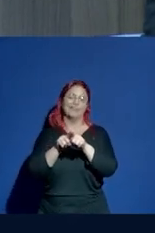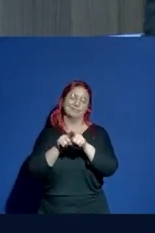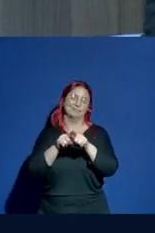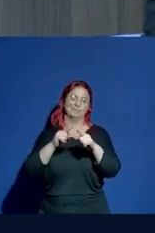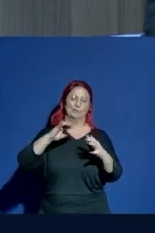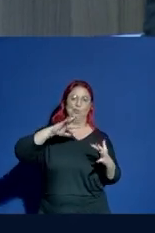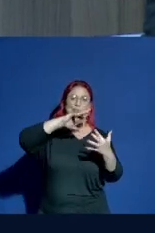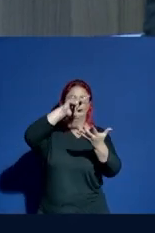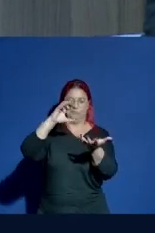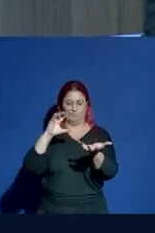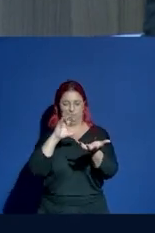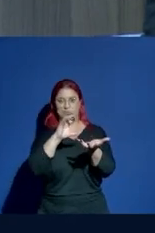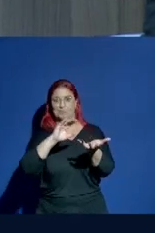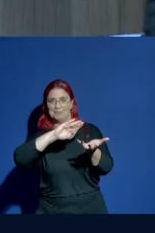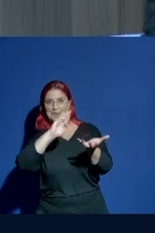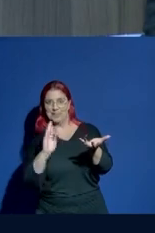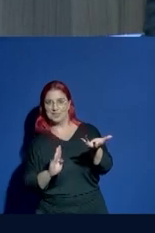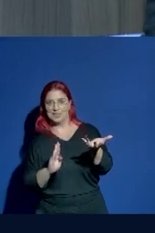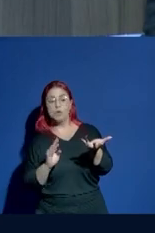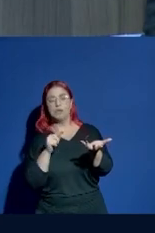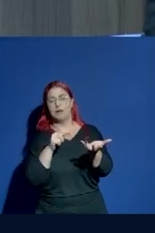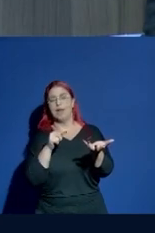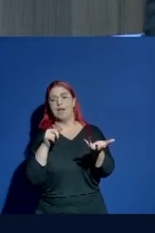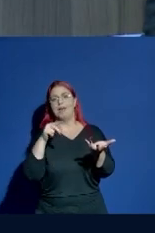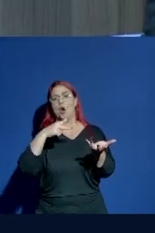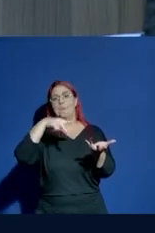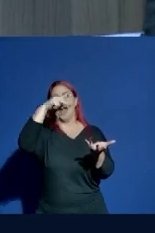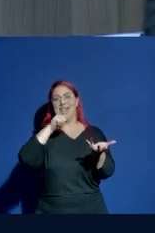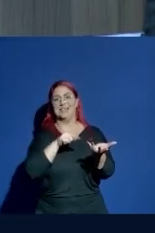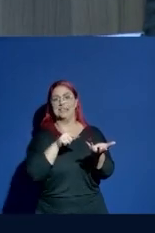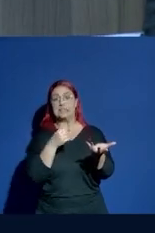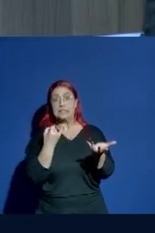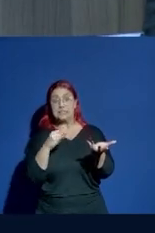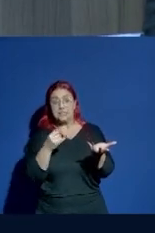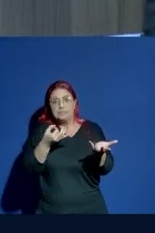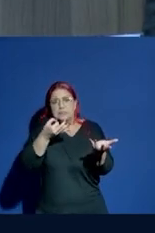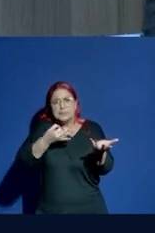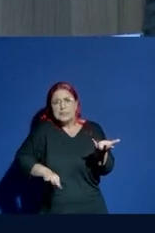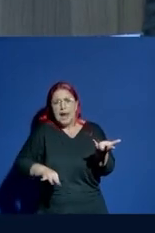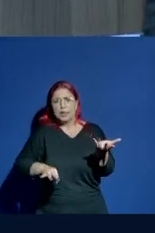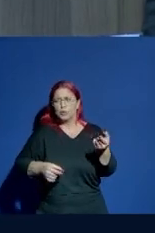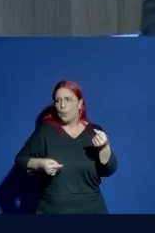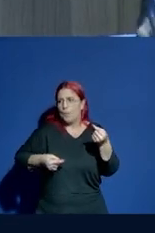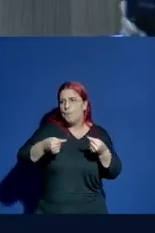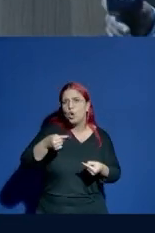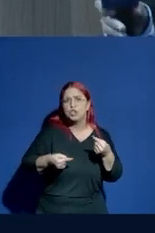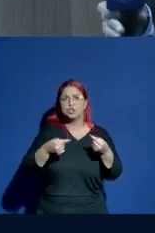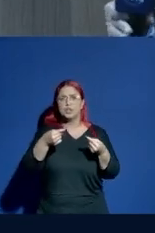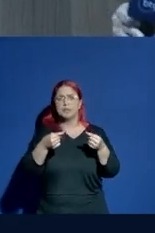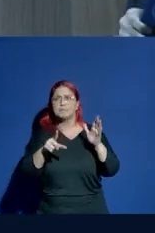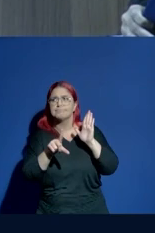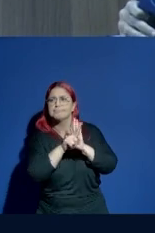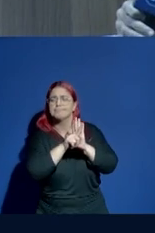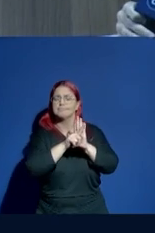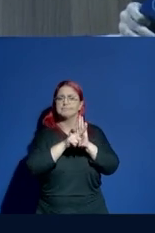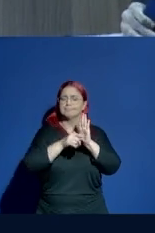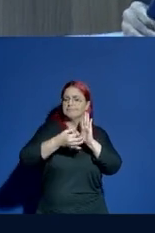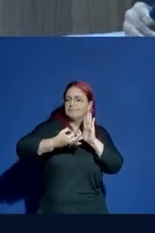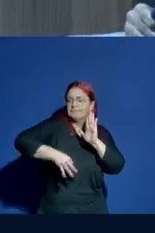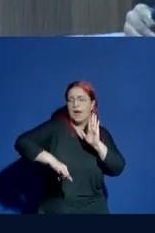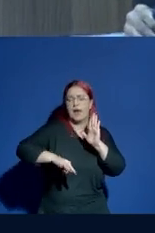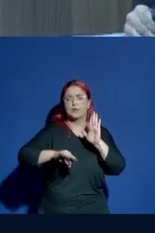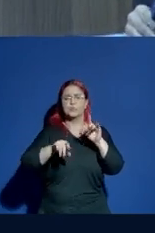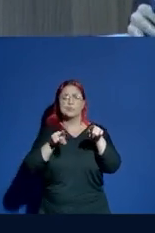é o país que se acertar nas suas políticas se tivesse ambiente